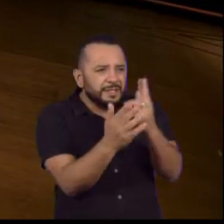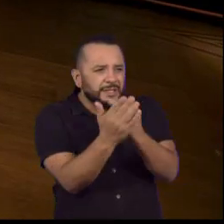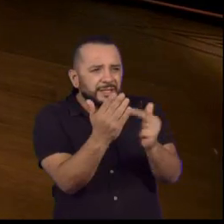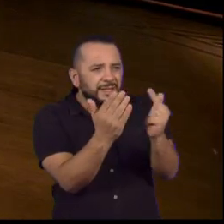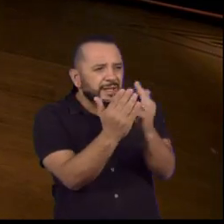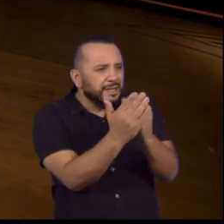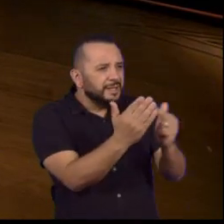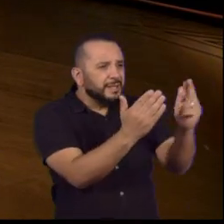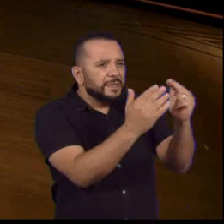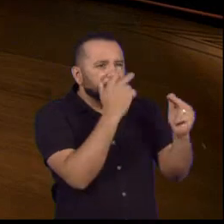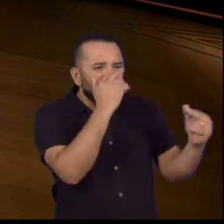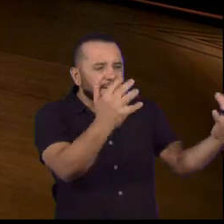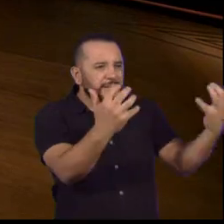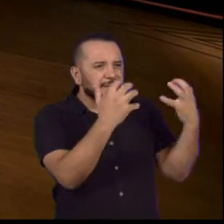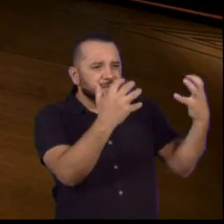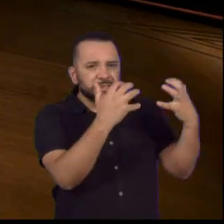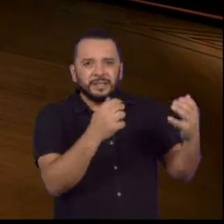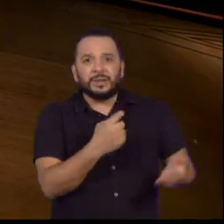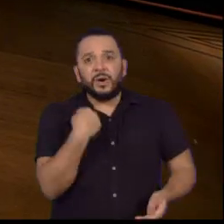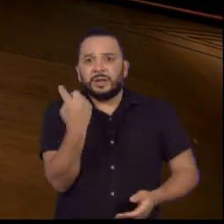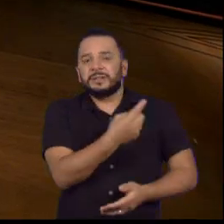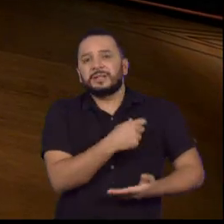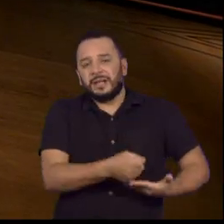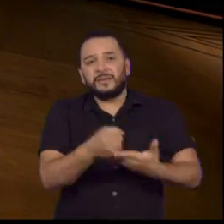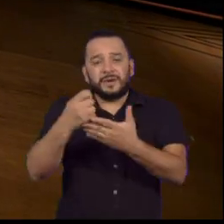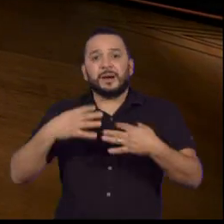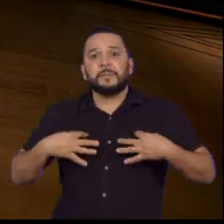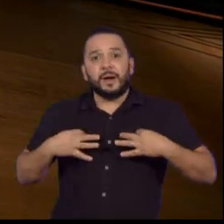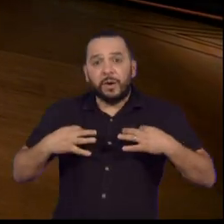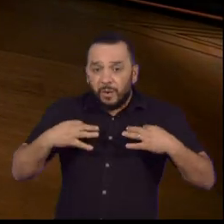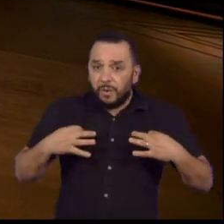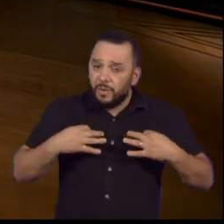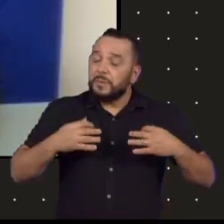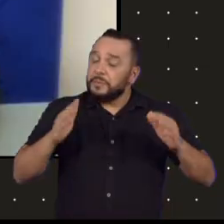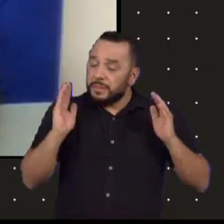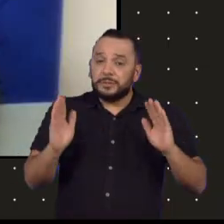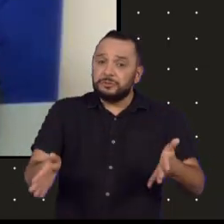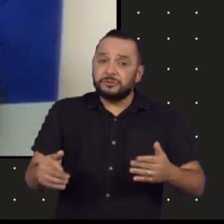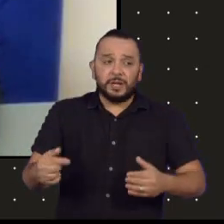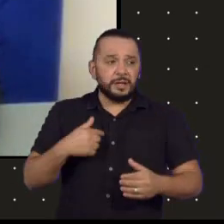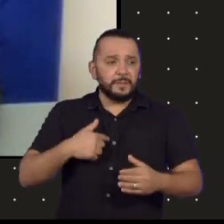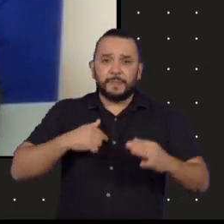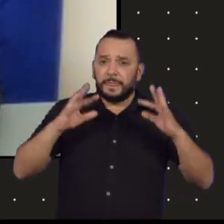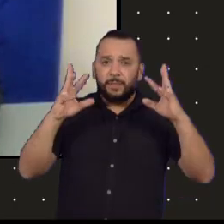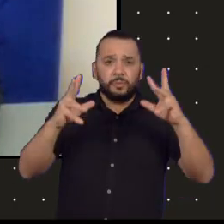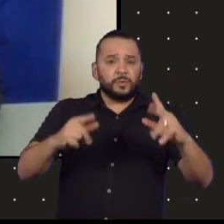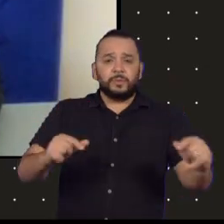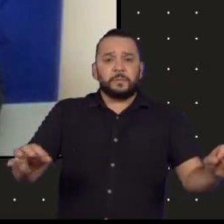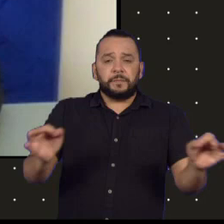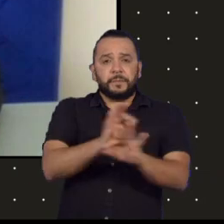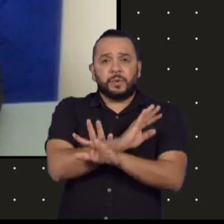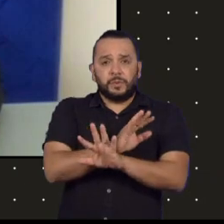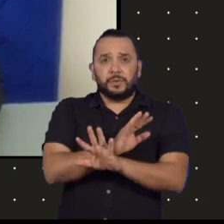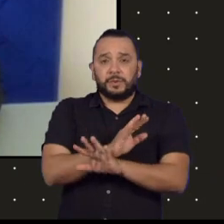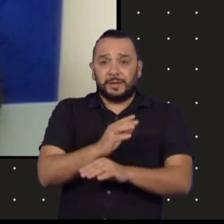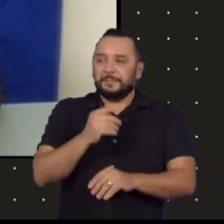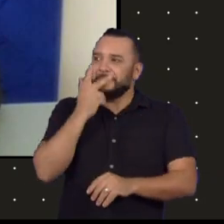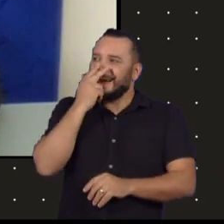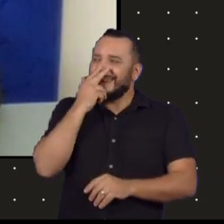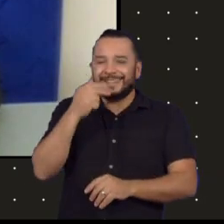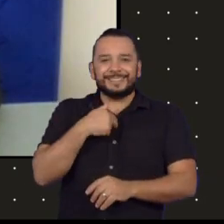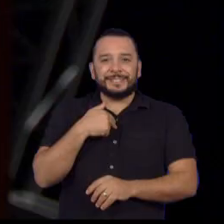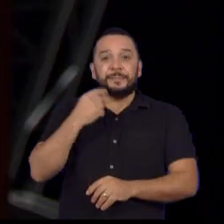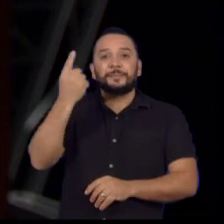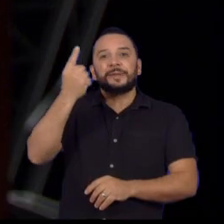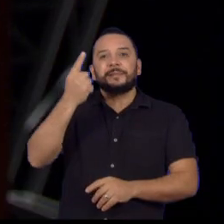e levávamos figurinos, experimentávamos, fazíamos cenas. Então, foi meu primeiro laboratório